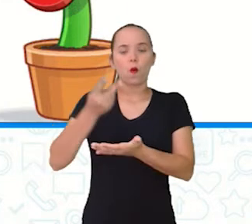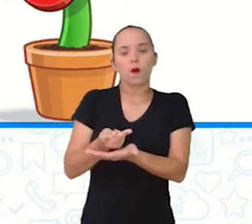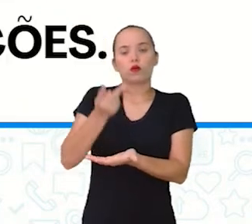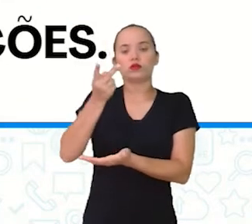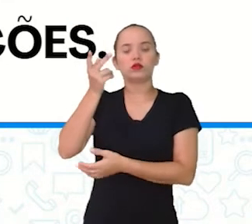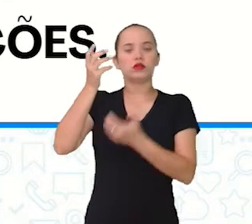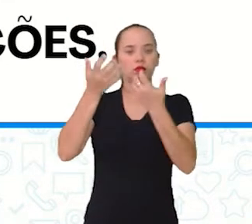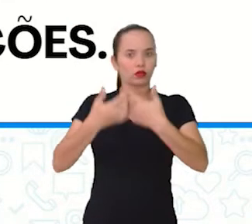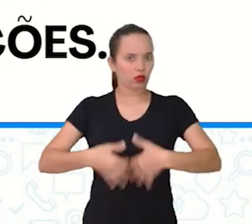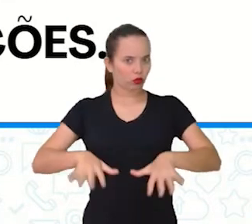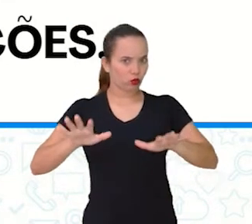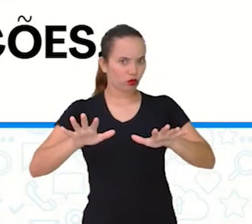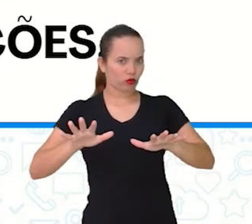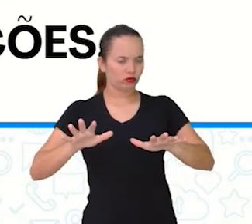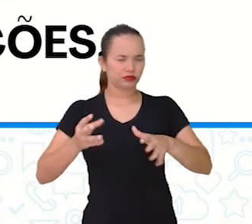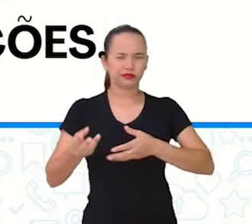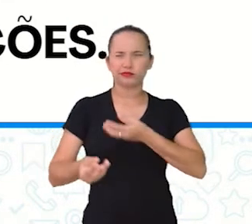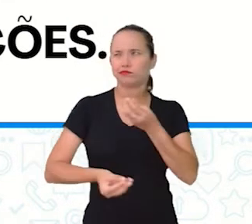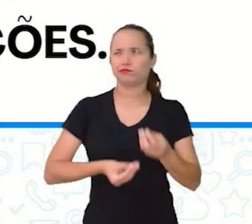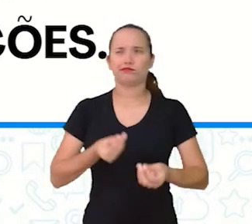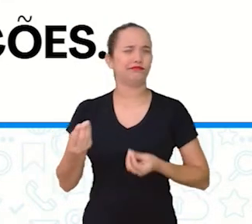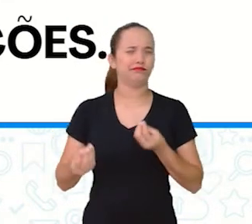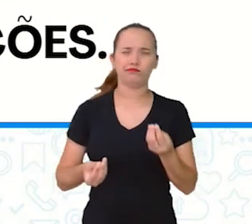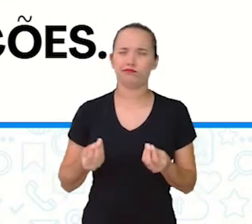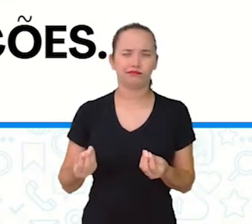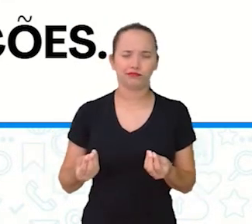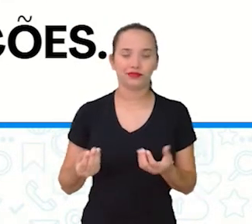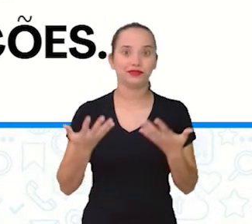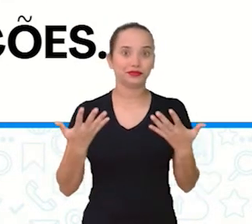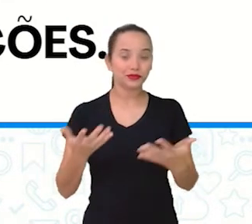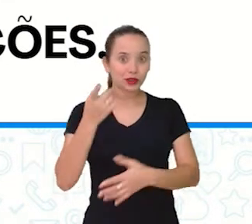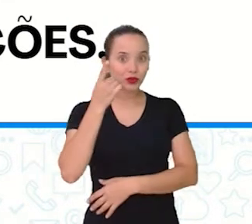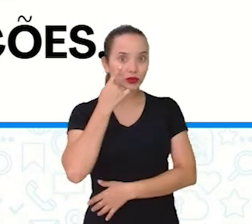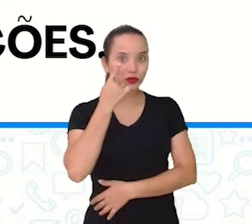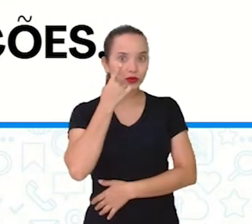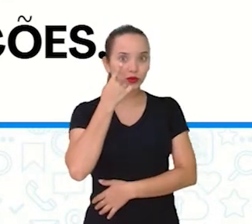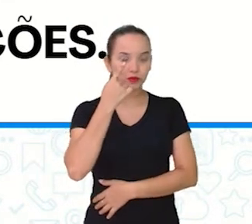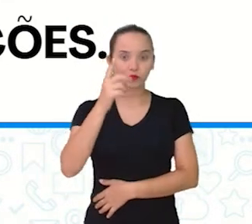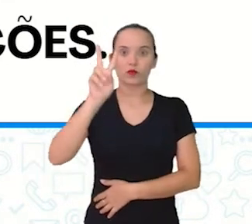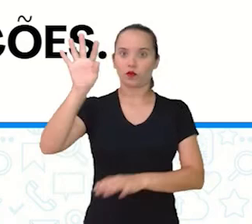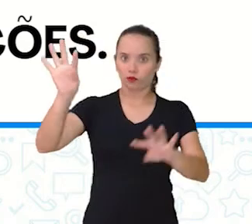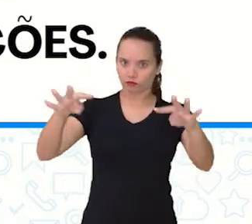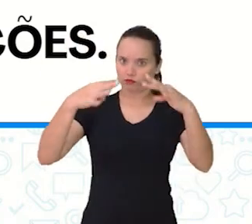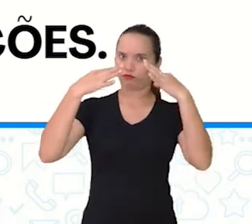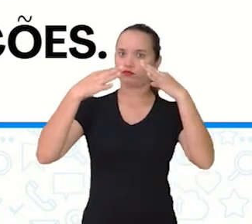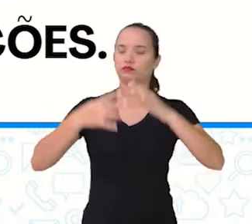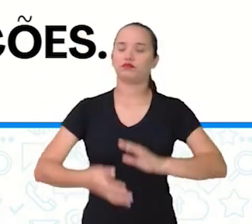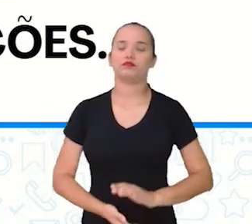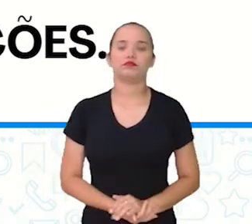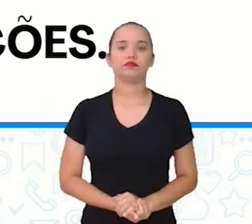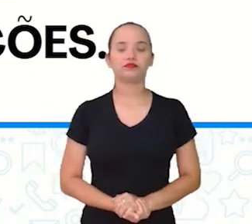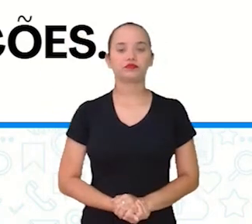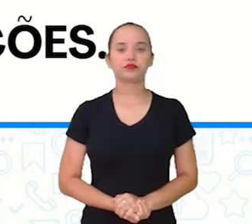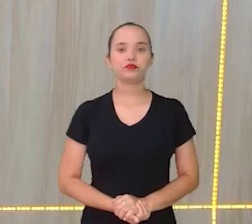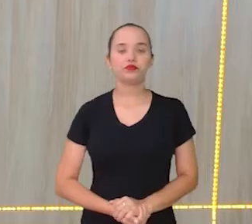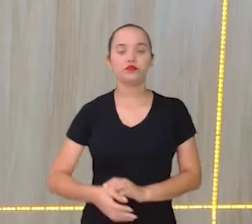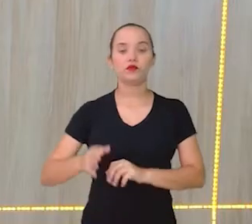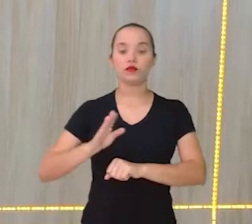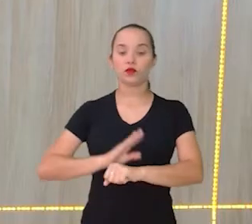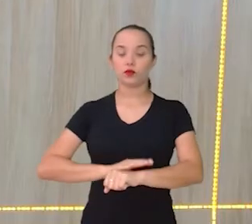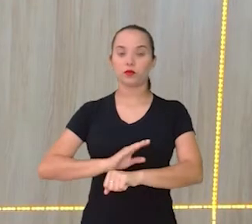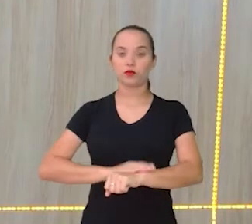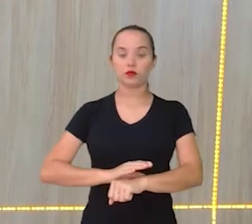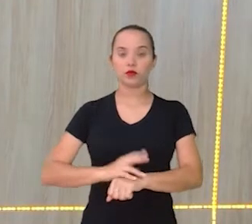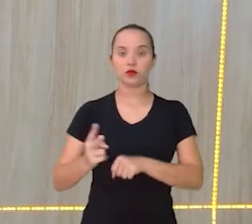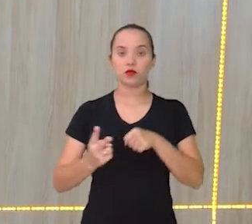tá? Então, como assim, professora? Olha só, gente, olha pra mim aqui. Quando um